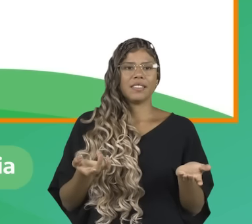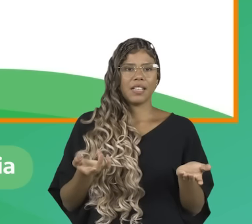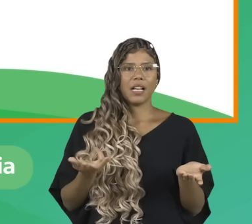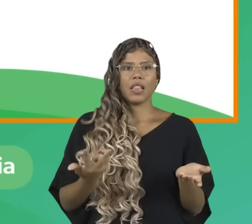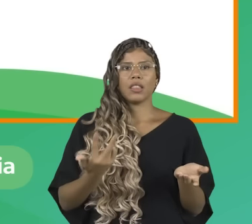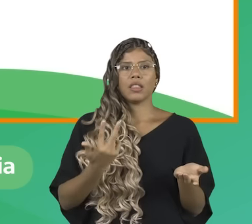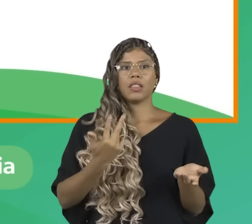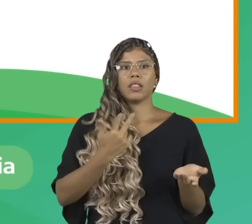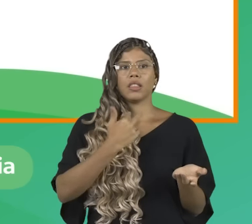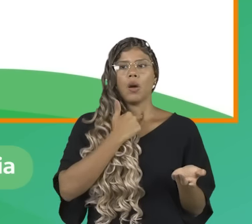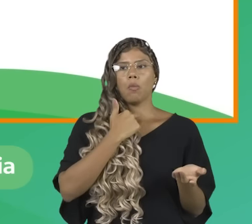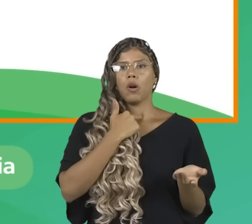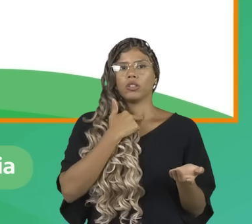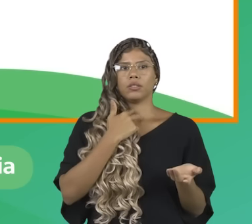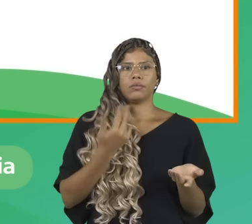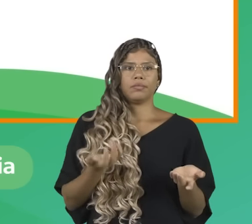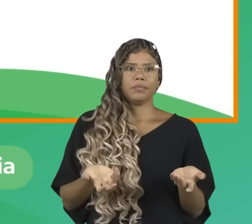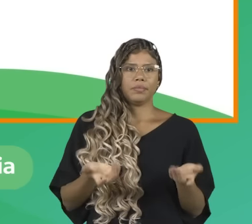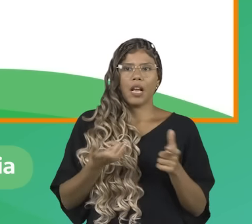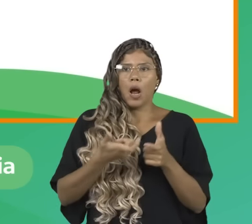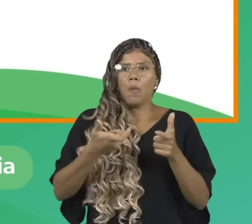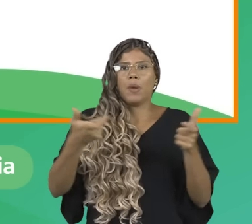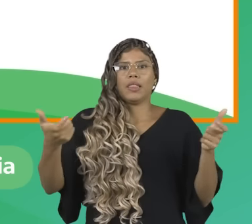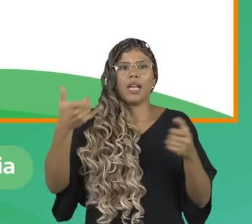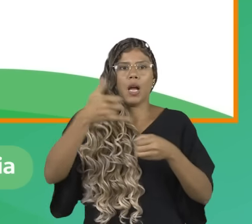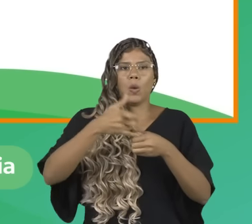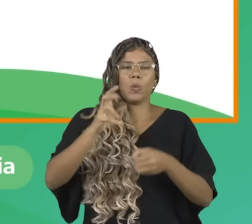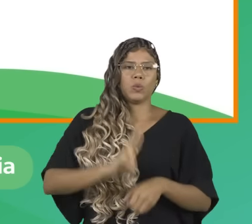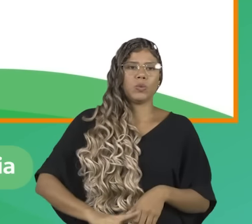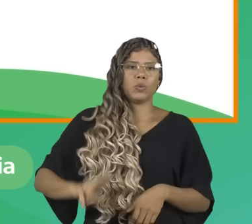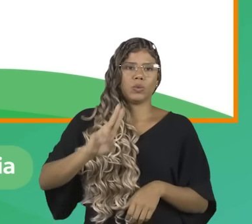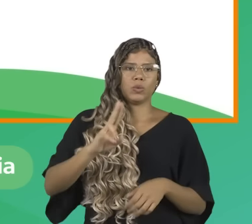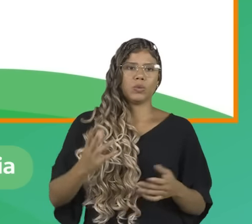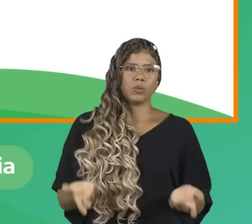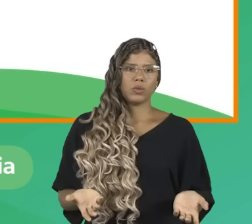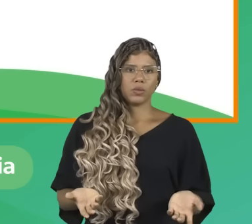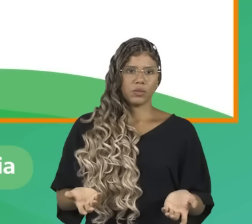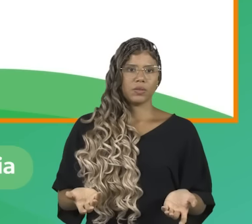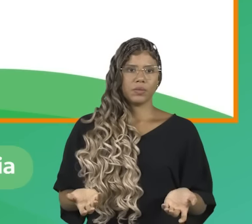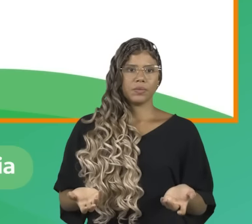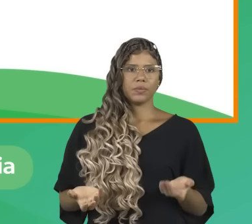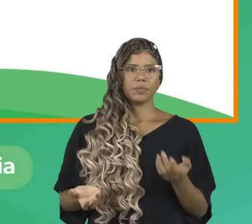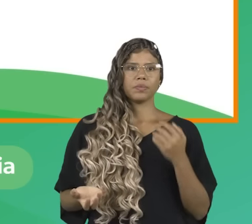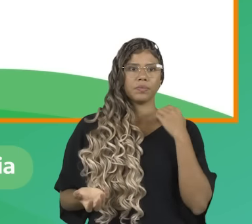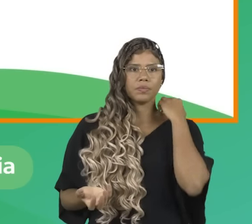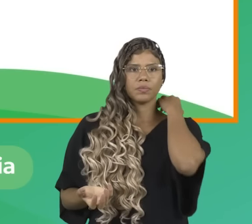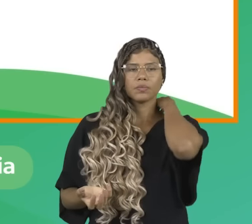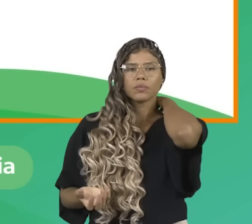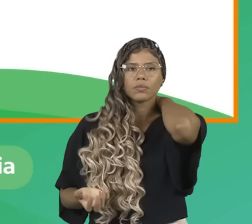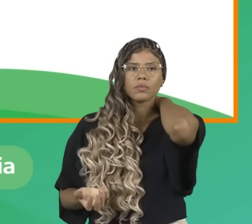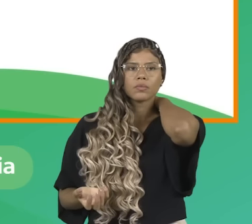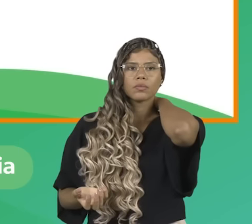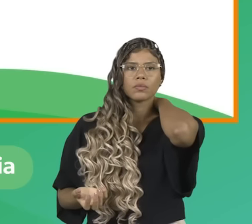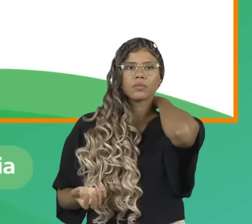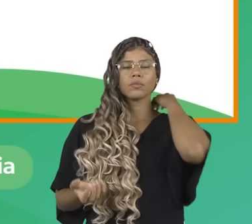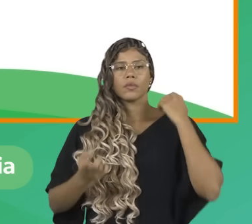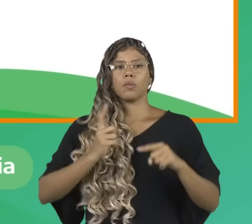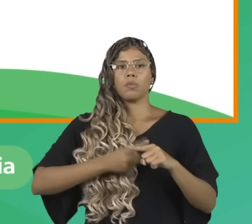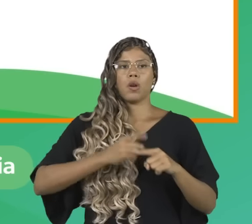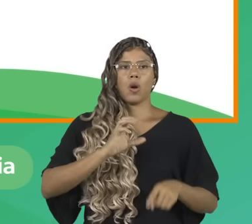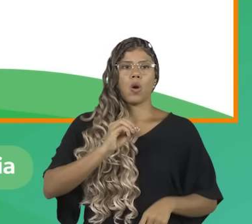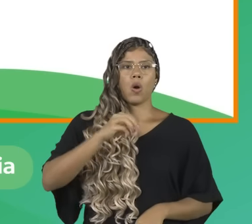mudanças climáticas seria aumentar o uso de combustíveis fósseis. Por quê? Porque o combustível fóssil, para ser usado, ele é usado no motor a